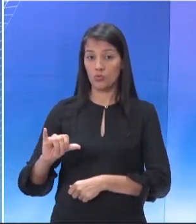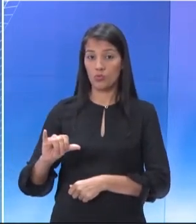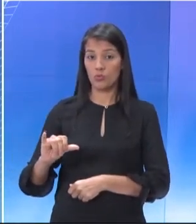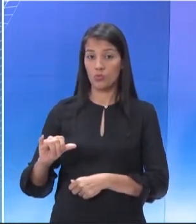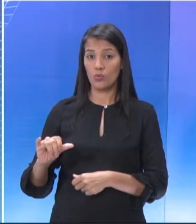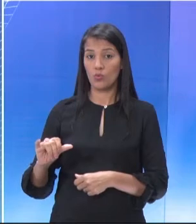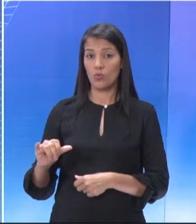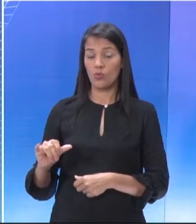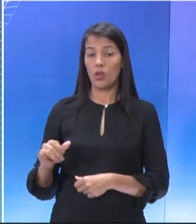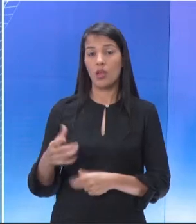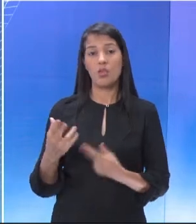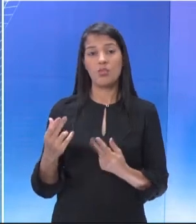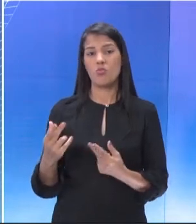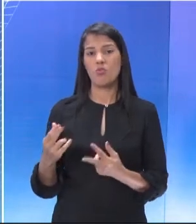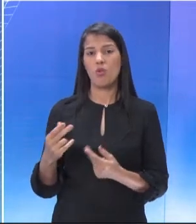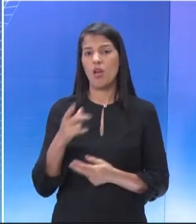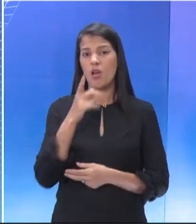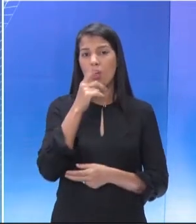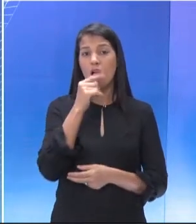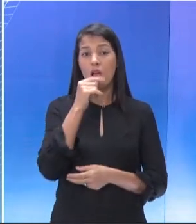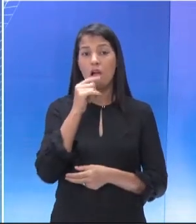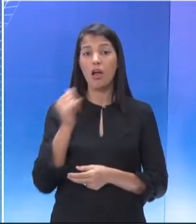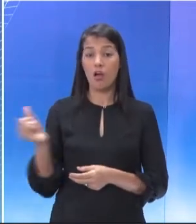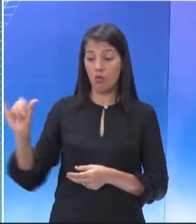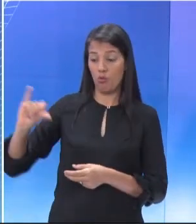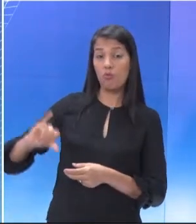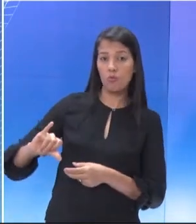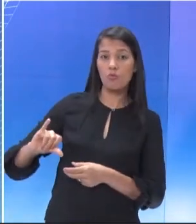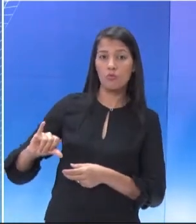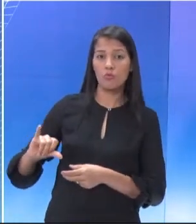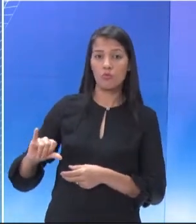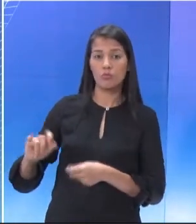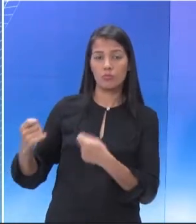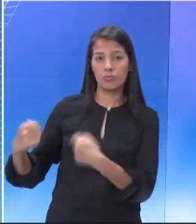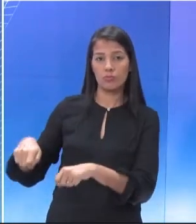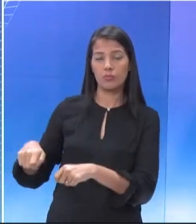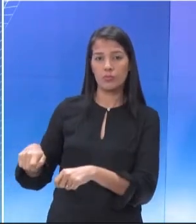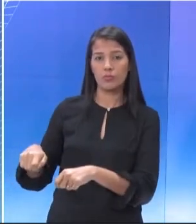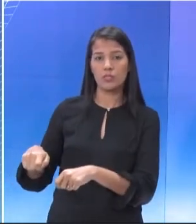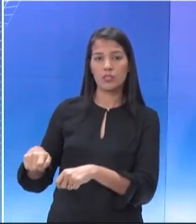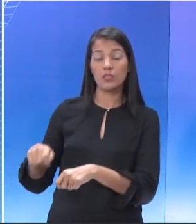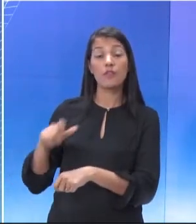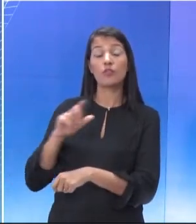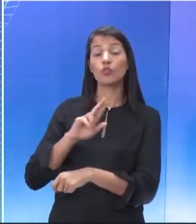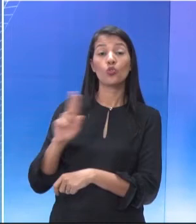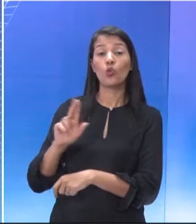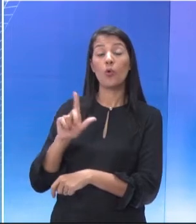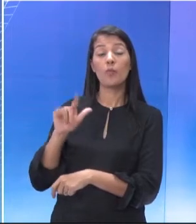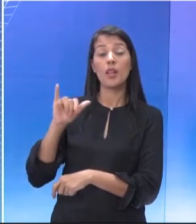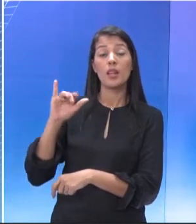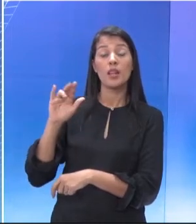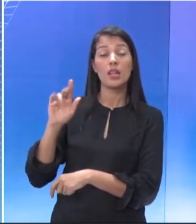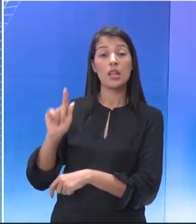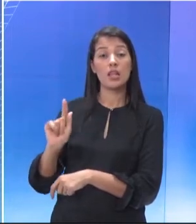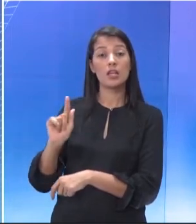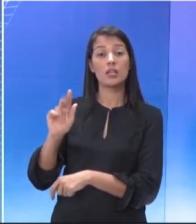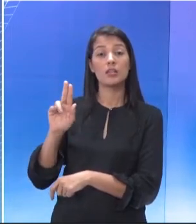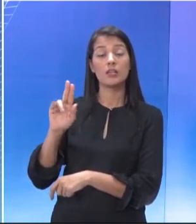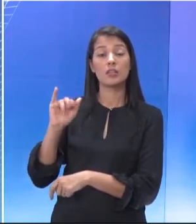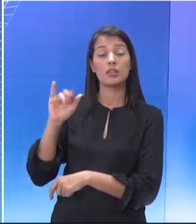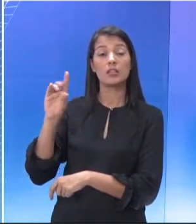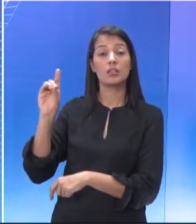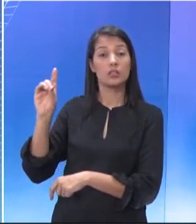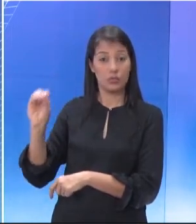dupla ou tripla ligação, vai fazer com que esse óleo ele permaneça no estado líquido.